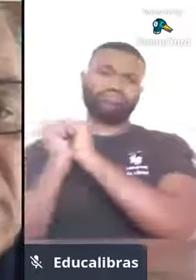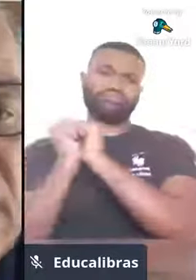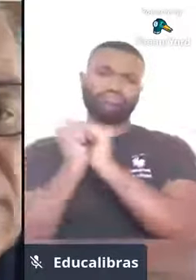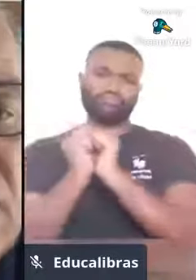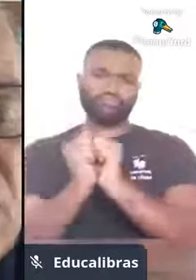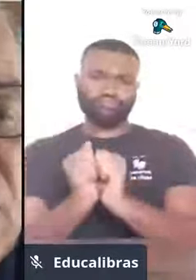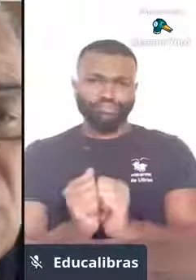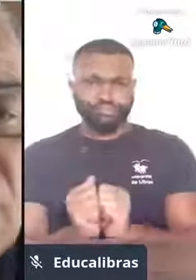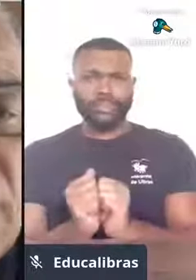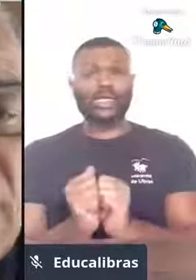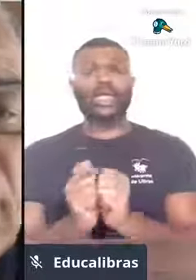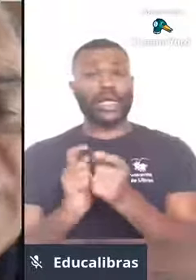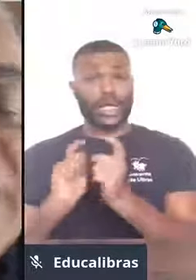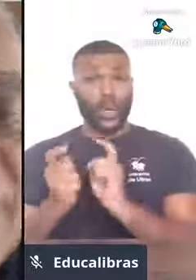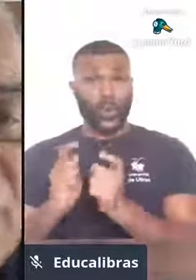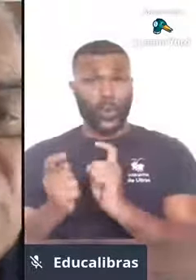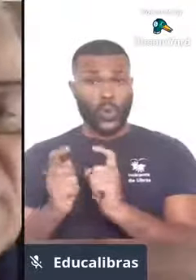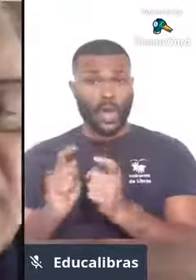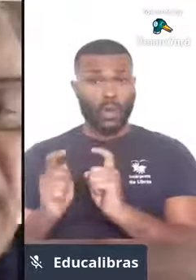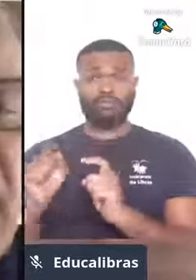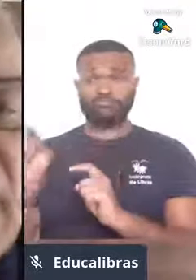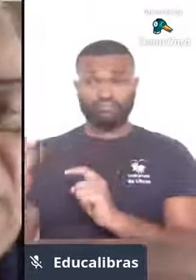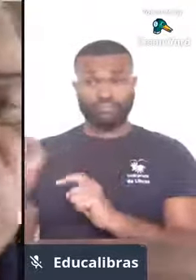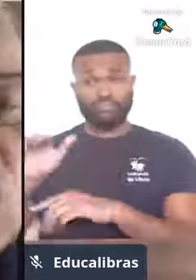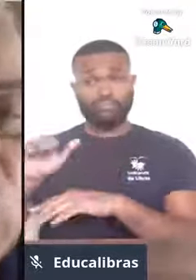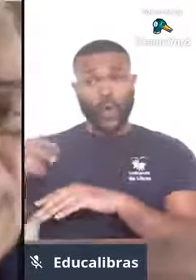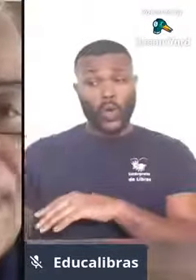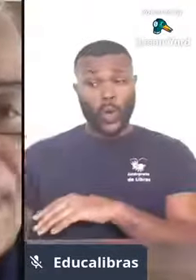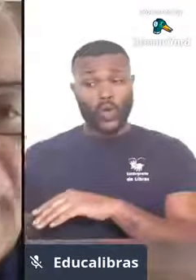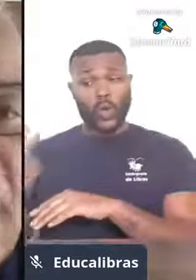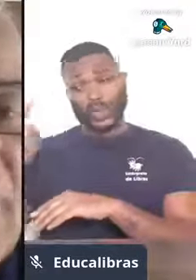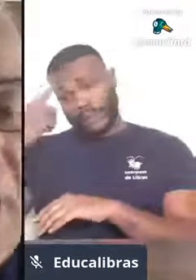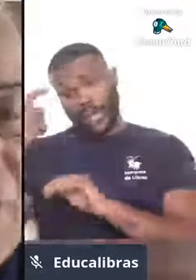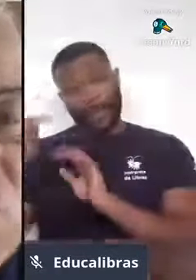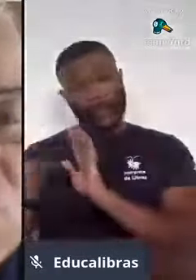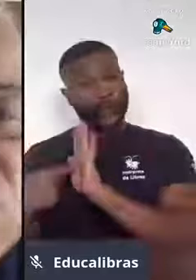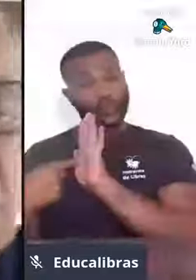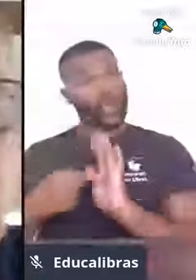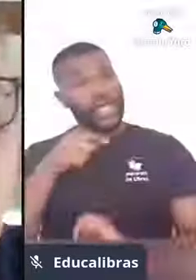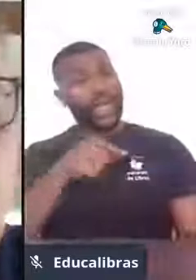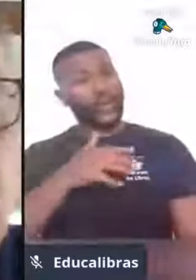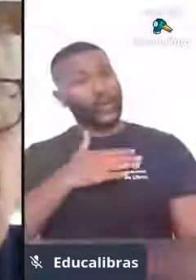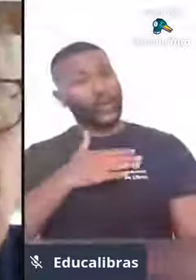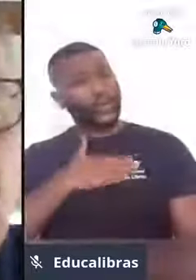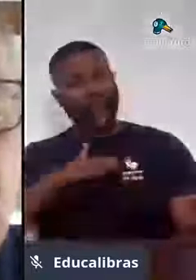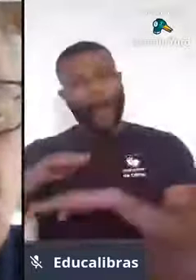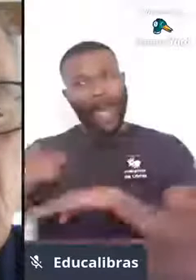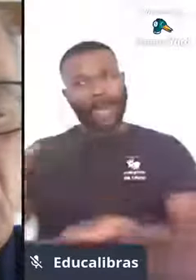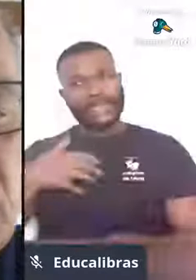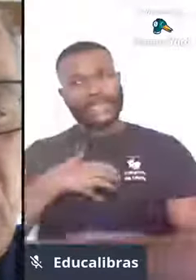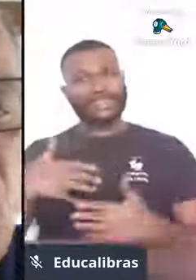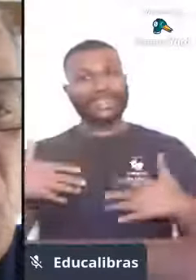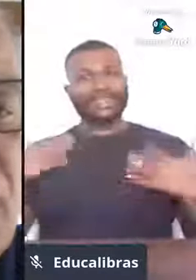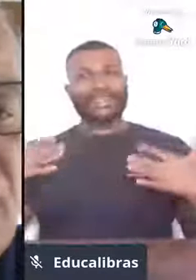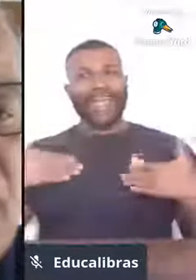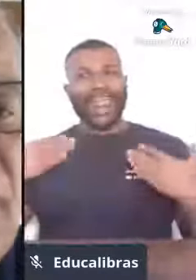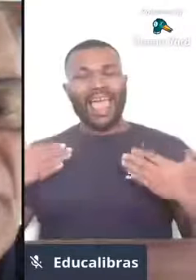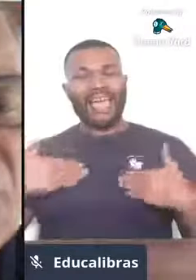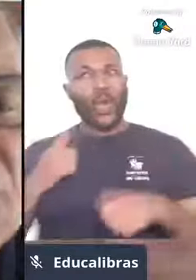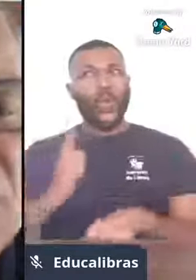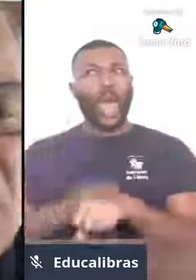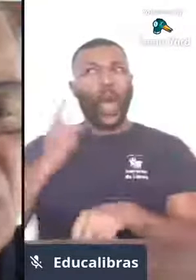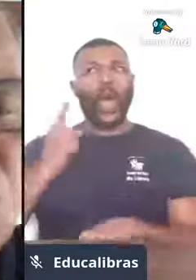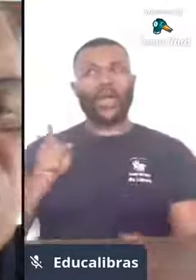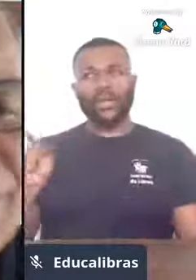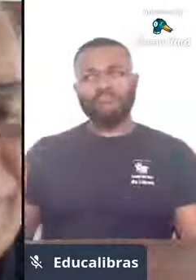nessa reunião, e apresentamos a ideia, ele gostou, a Mara se entusiasmou, e eu, na hora, falei, Mara, você será